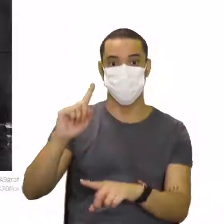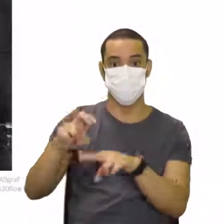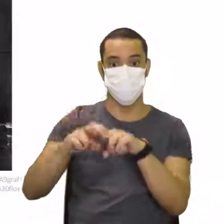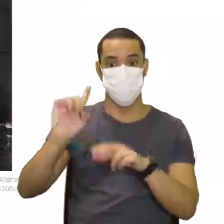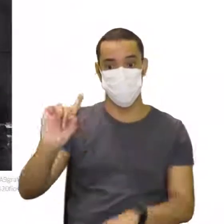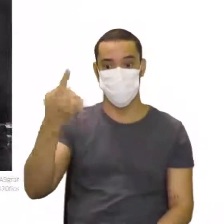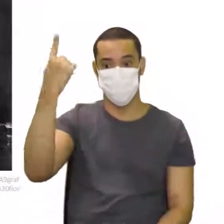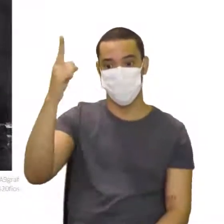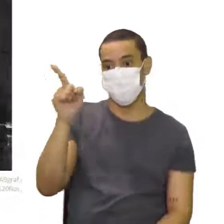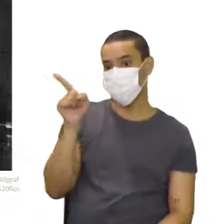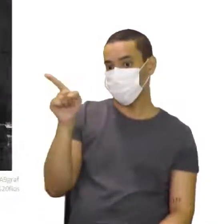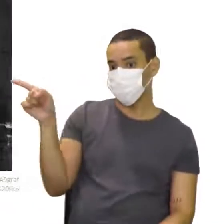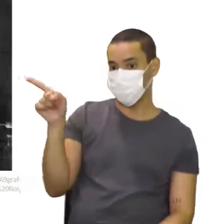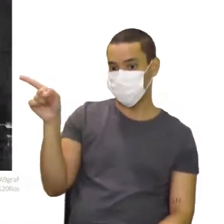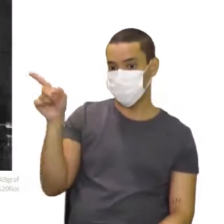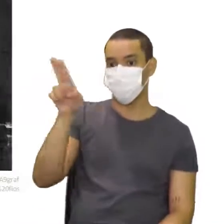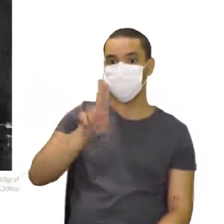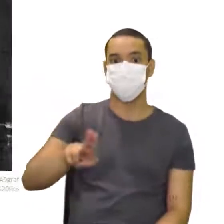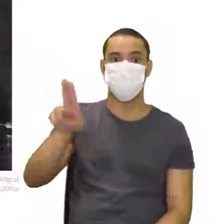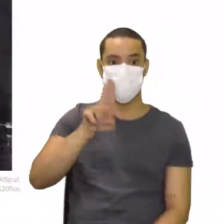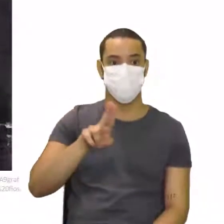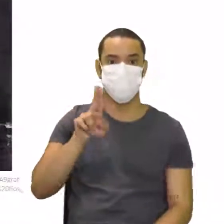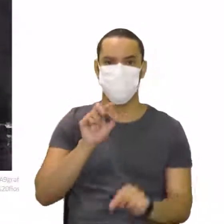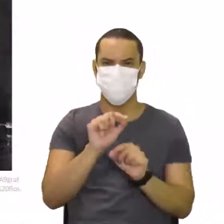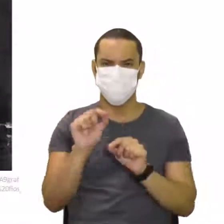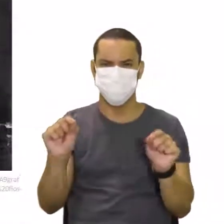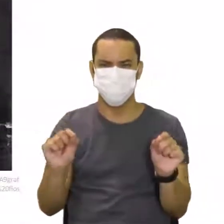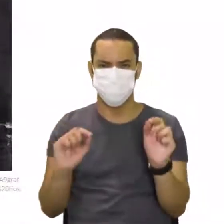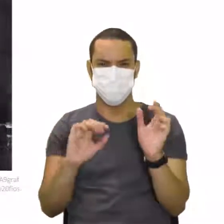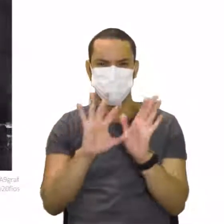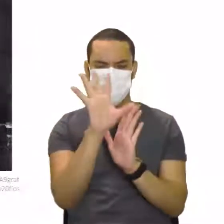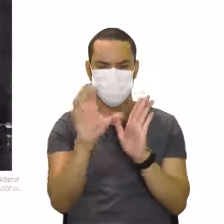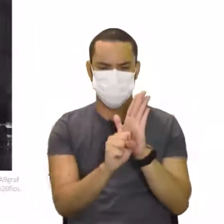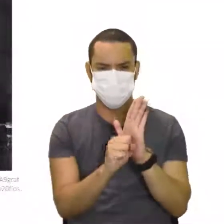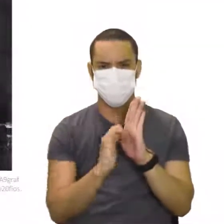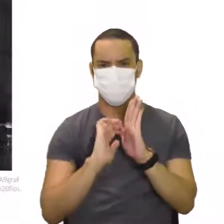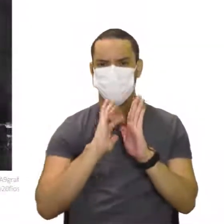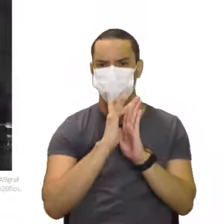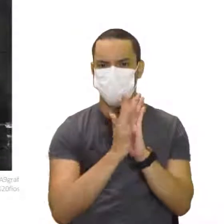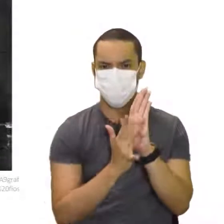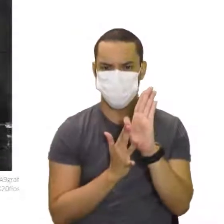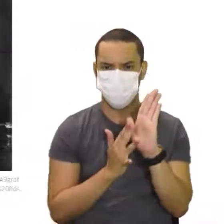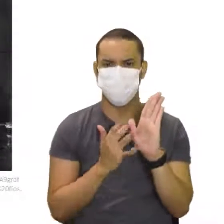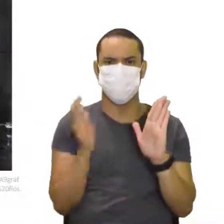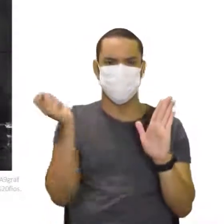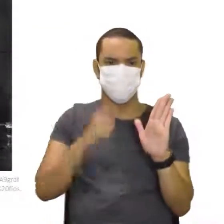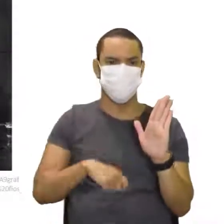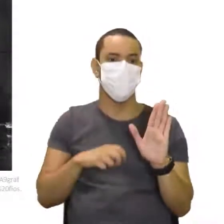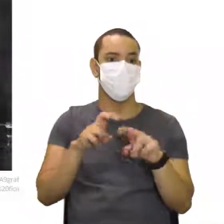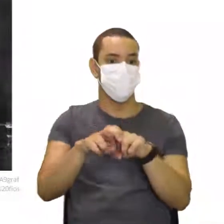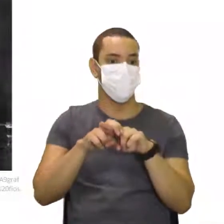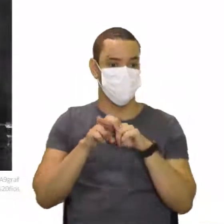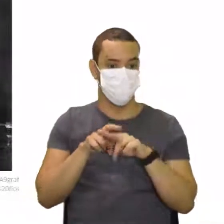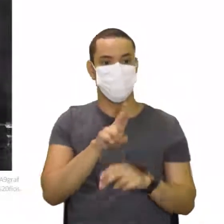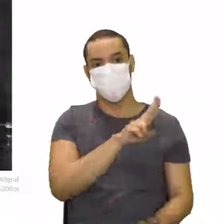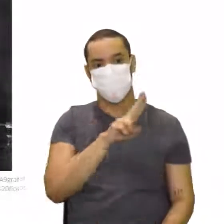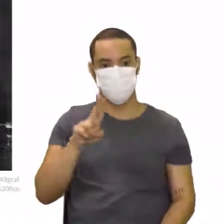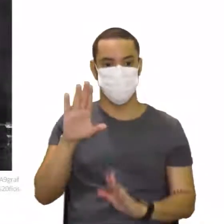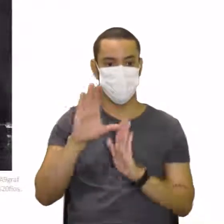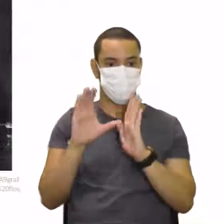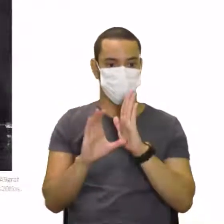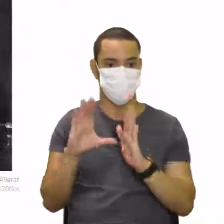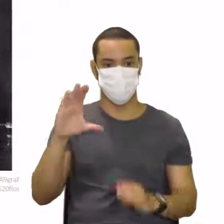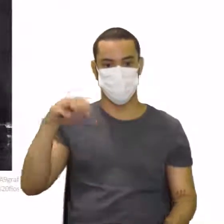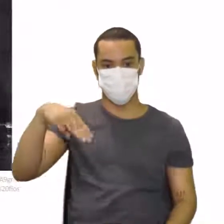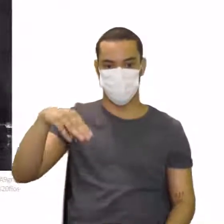a utilizar esse tipo de sistema de pontos e traços, ok? E como eu falei aqui, foram batizados de código Morse.